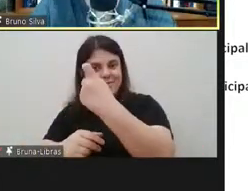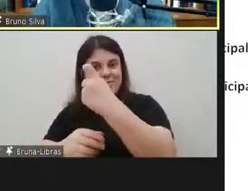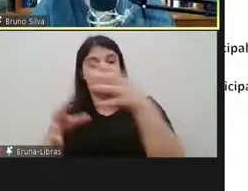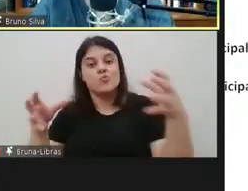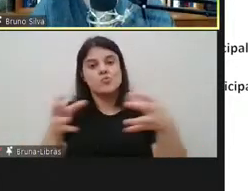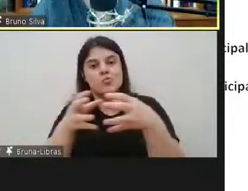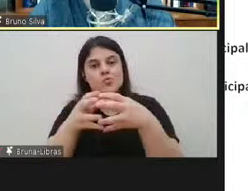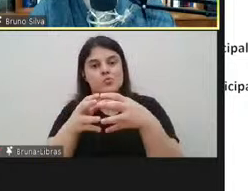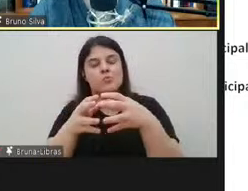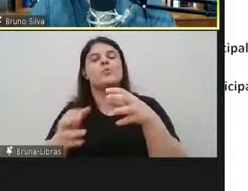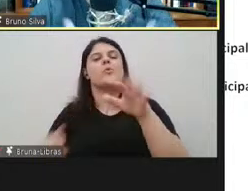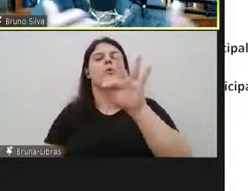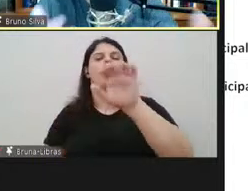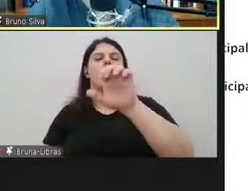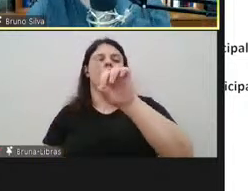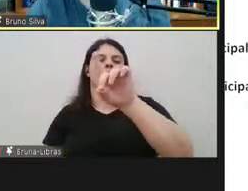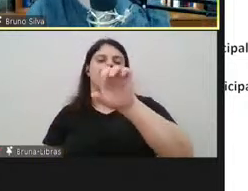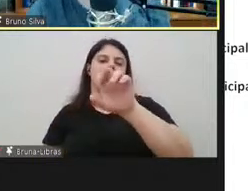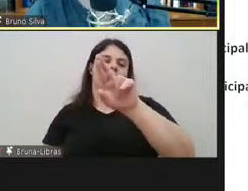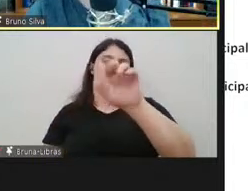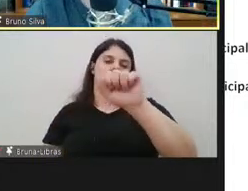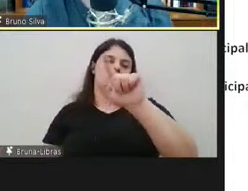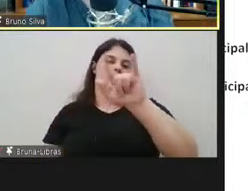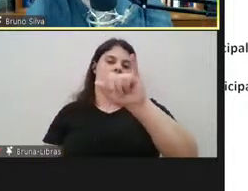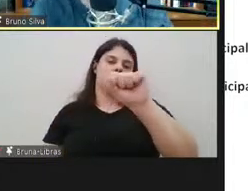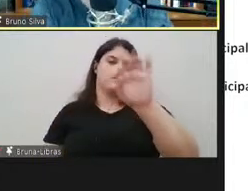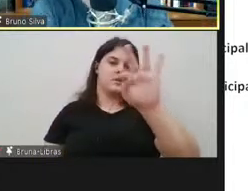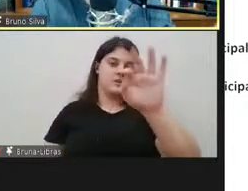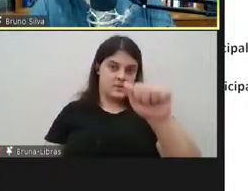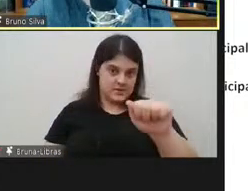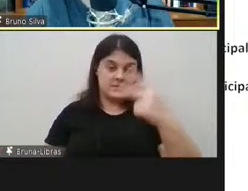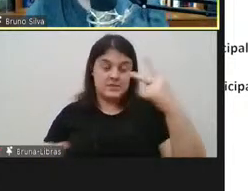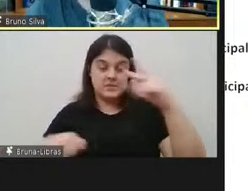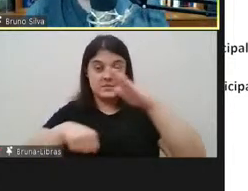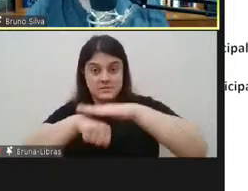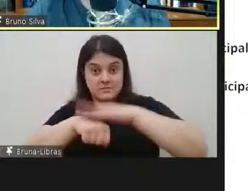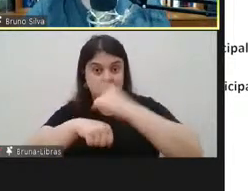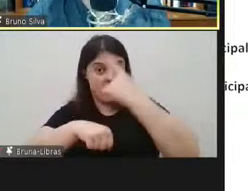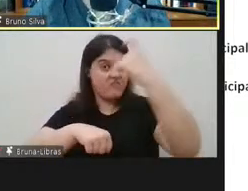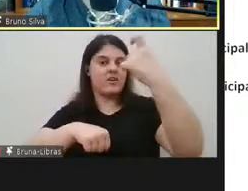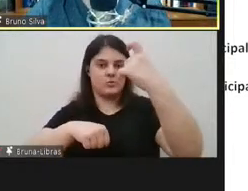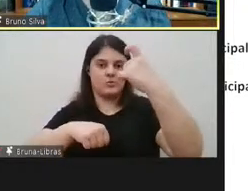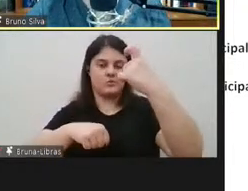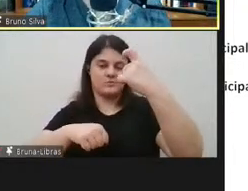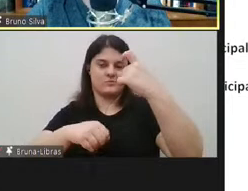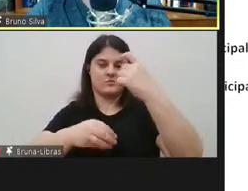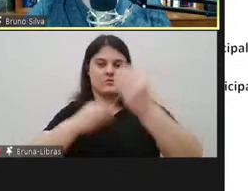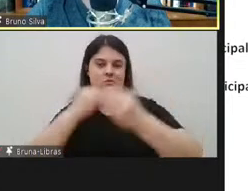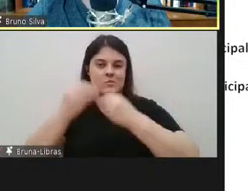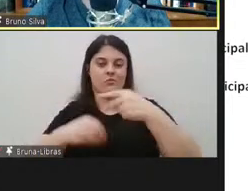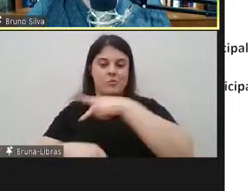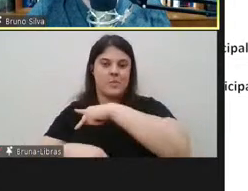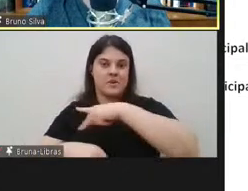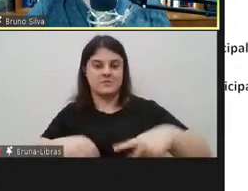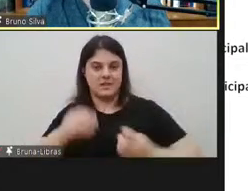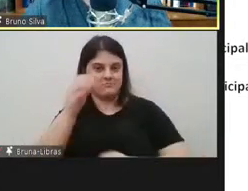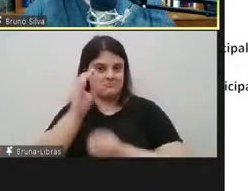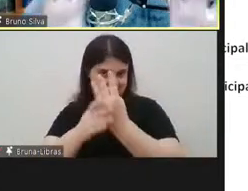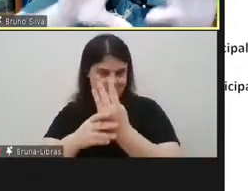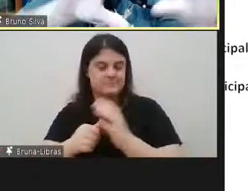federalistas né então os federalistas ali eles inventaram o sistema presidencialista